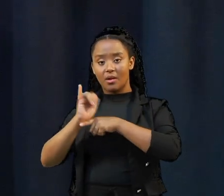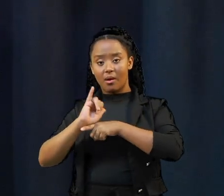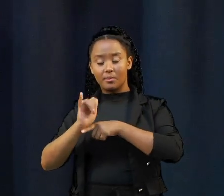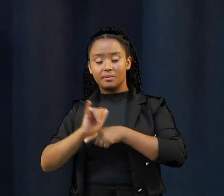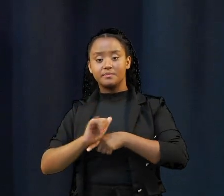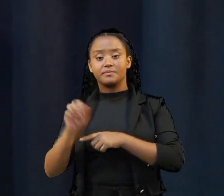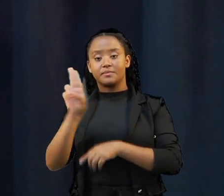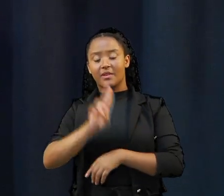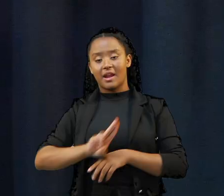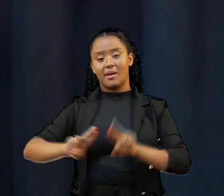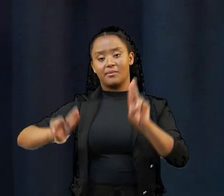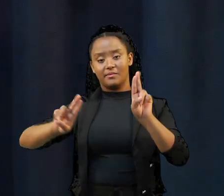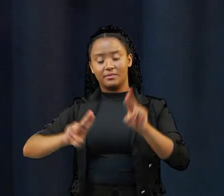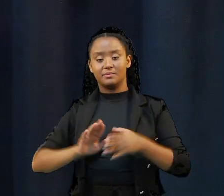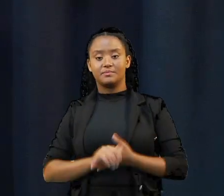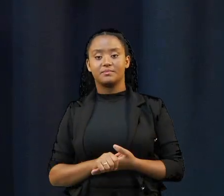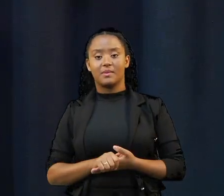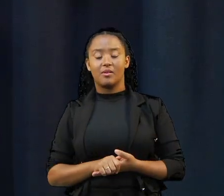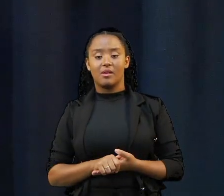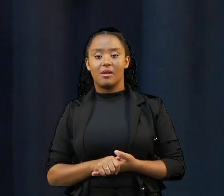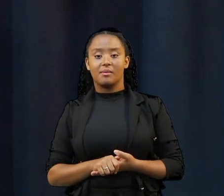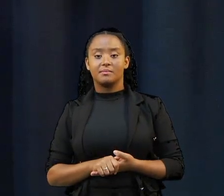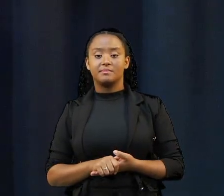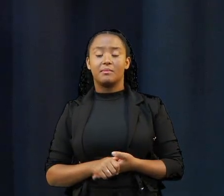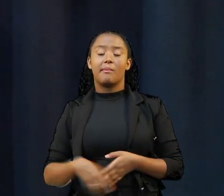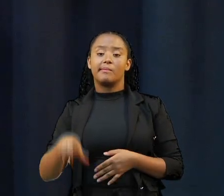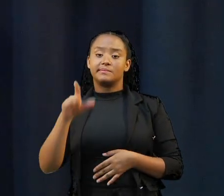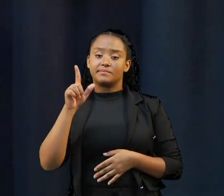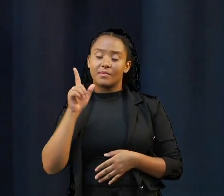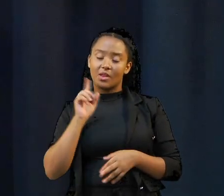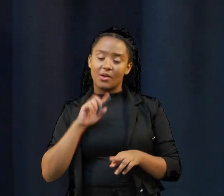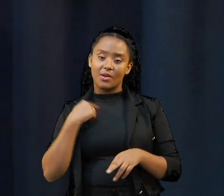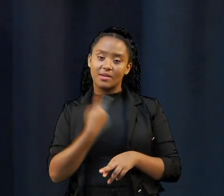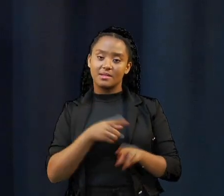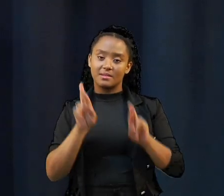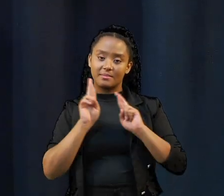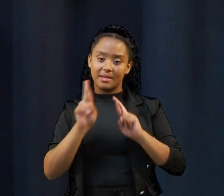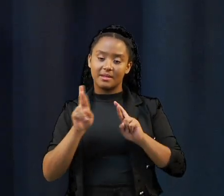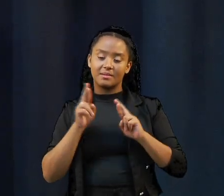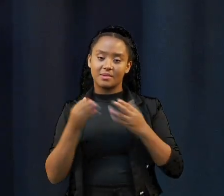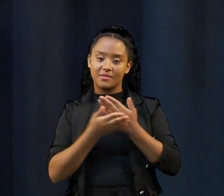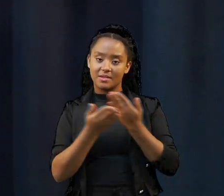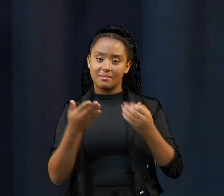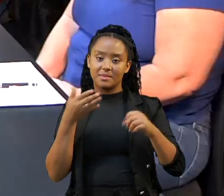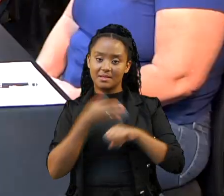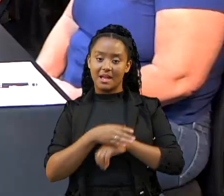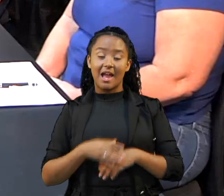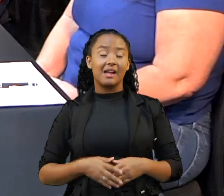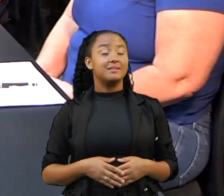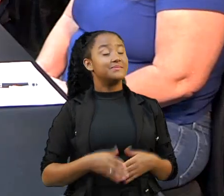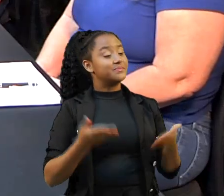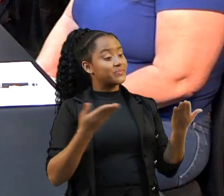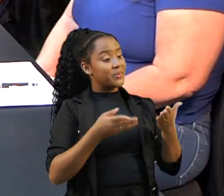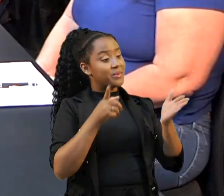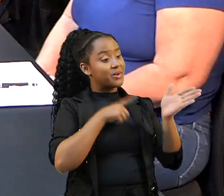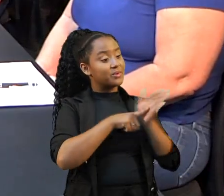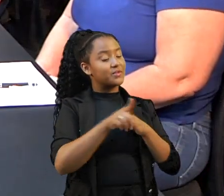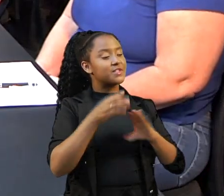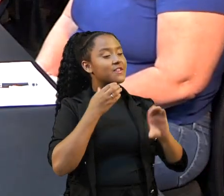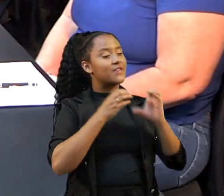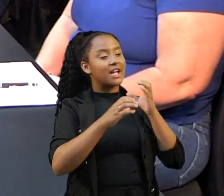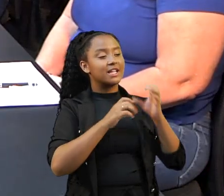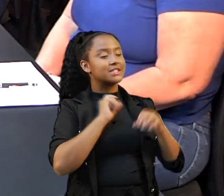YouTube da Universidade Federal de Uberlândia. A gente conta com a sua audiência. O que você vai cantar para a gente